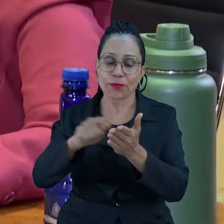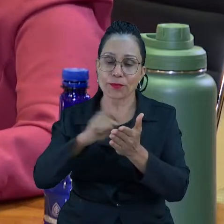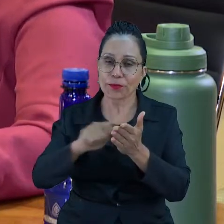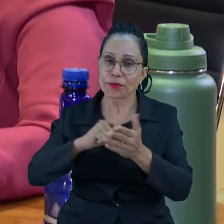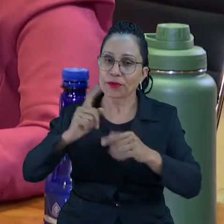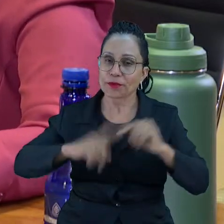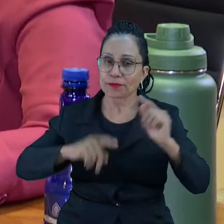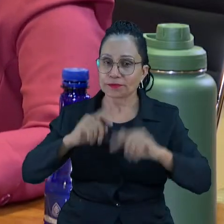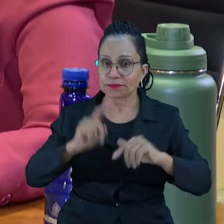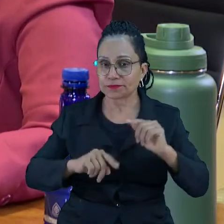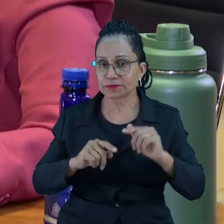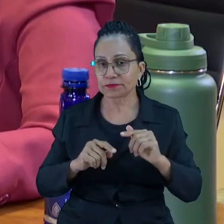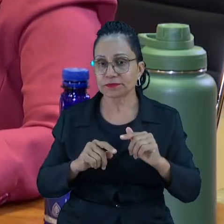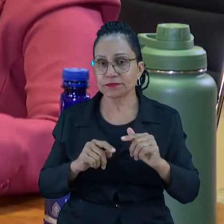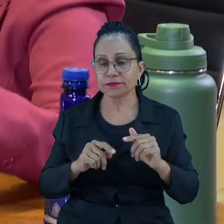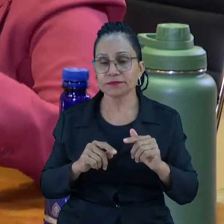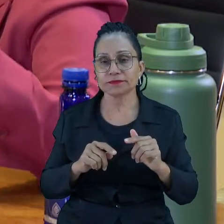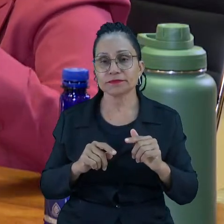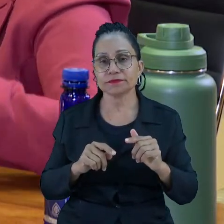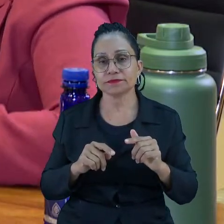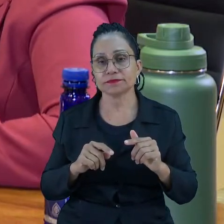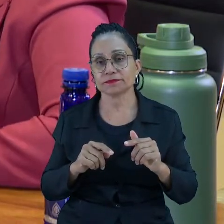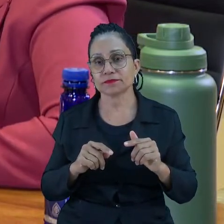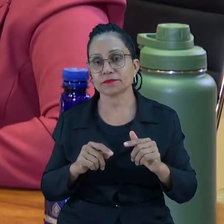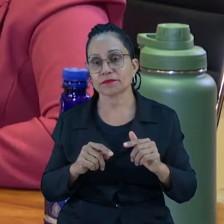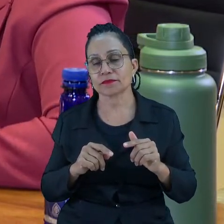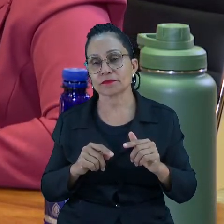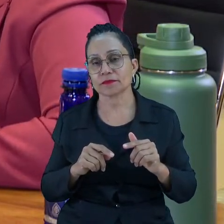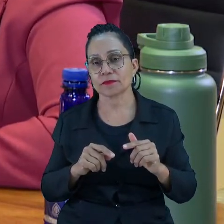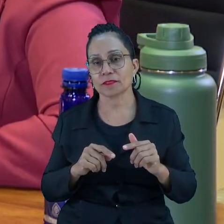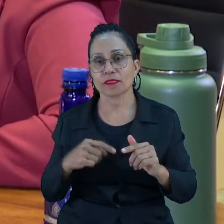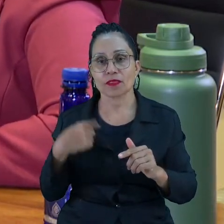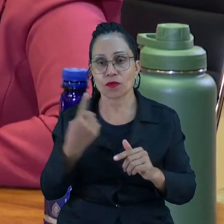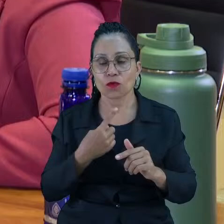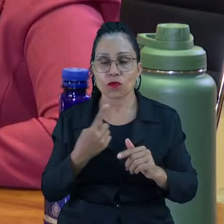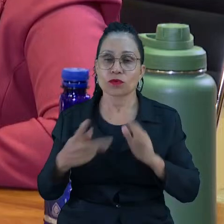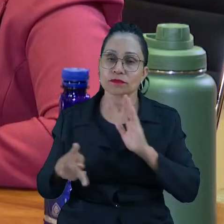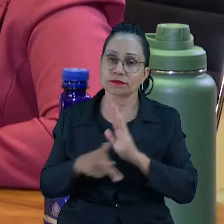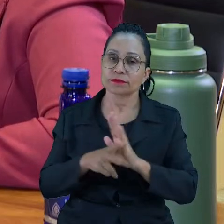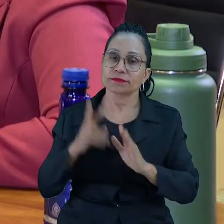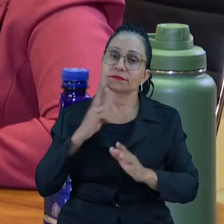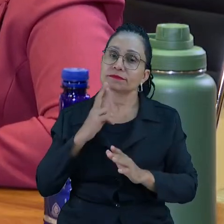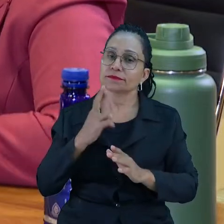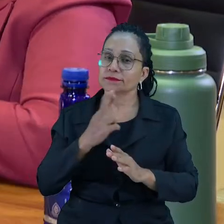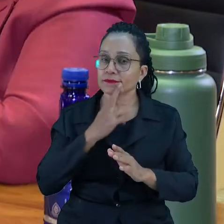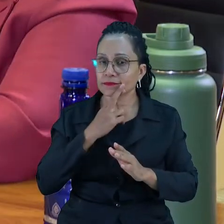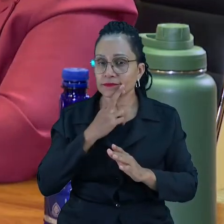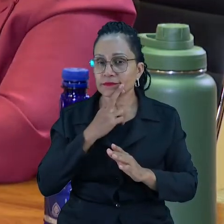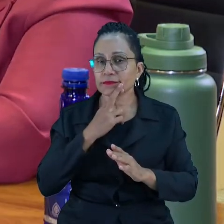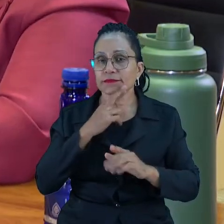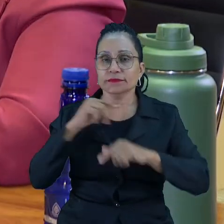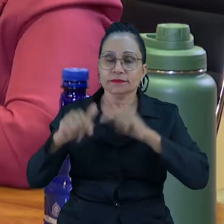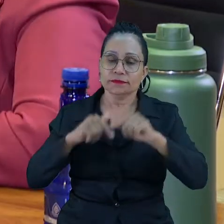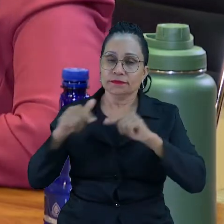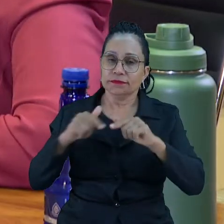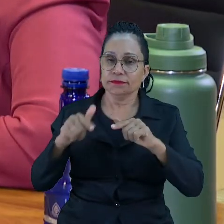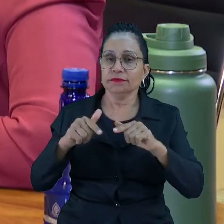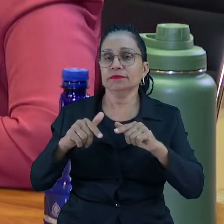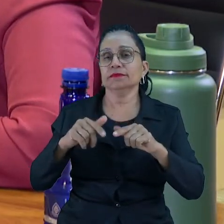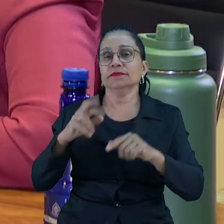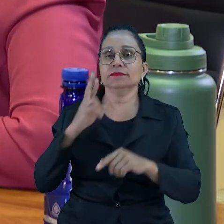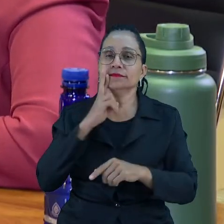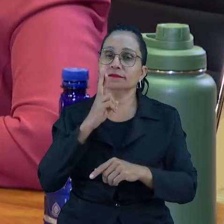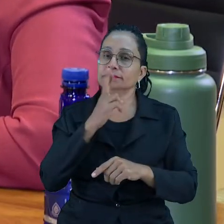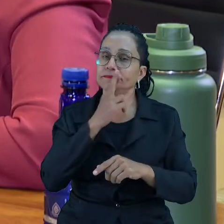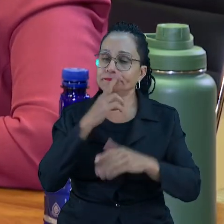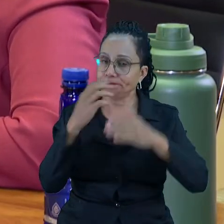todo. E nós, como proprietários de restaurantes, né, atuando no segmento de restaurante,